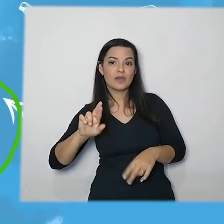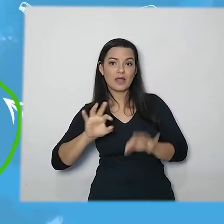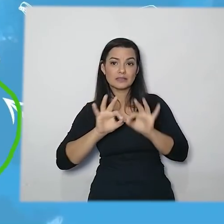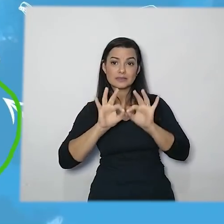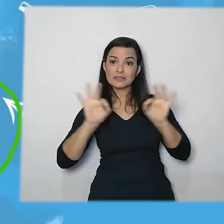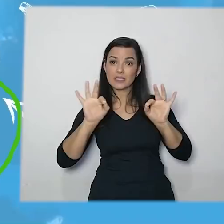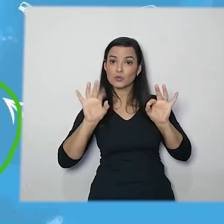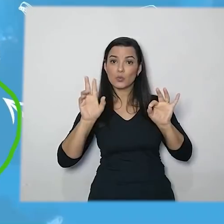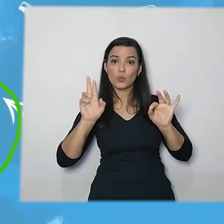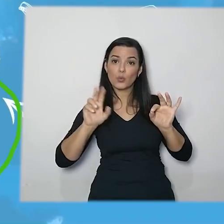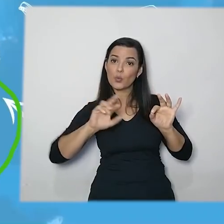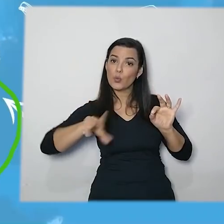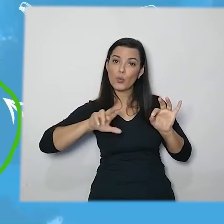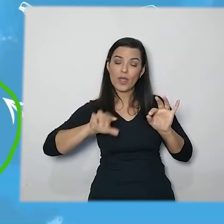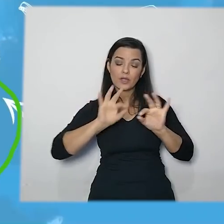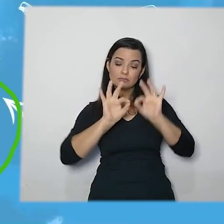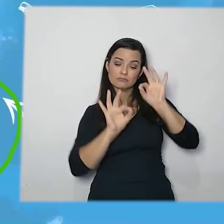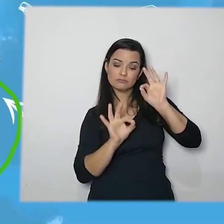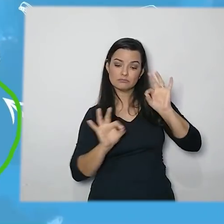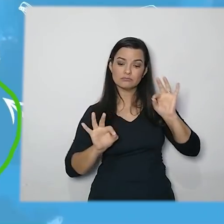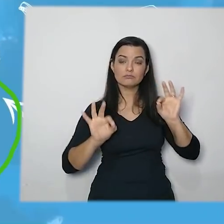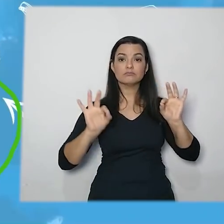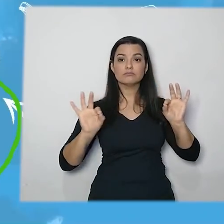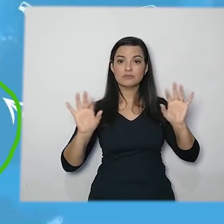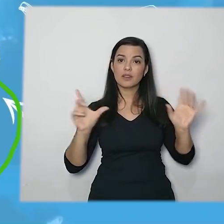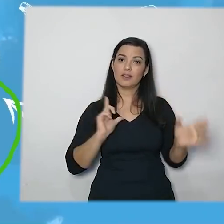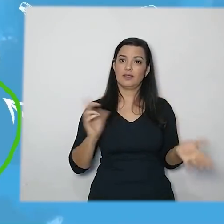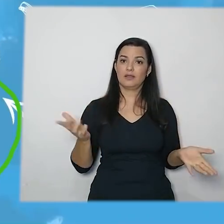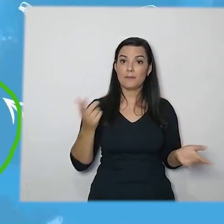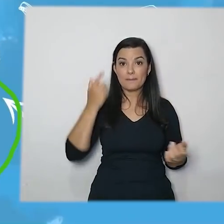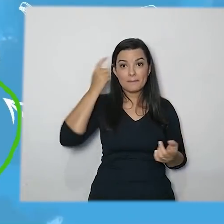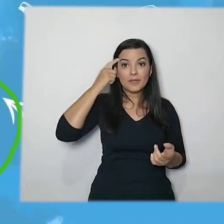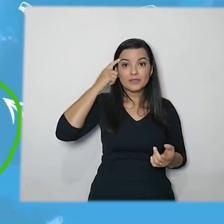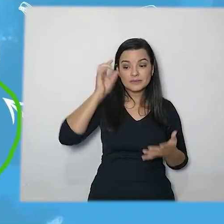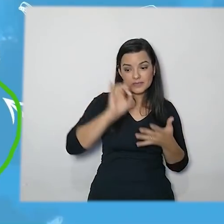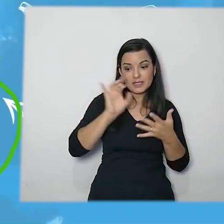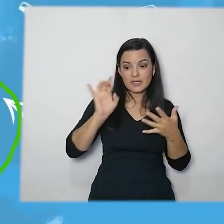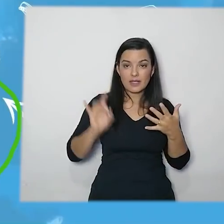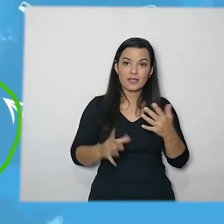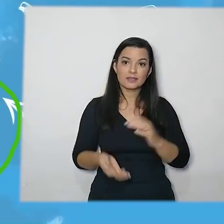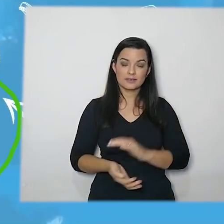em tudo isso que nós estamos mostrando aqui para vocês.